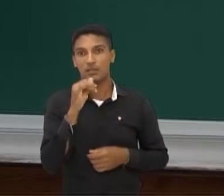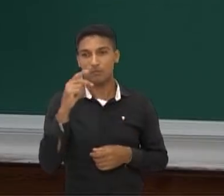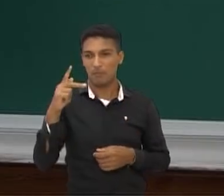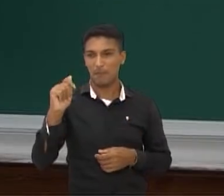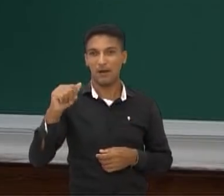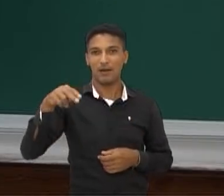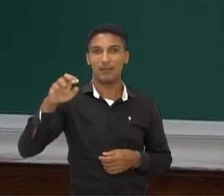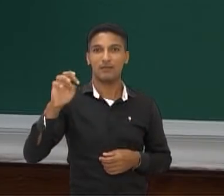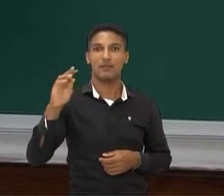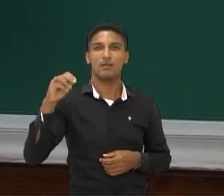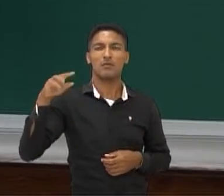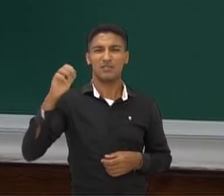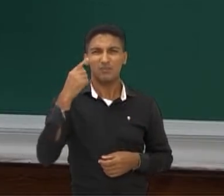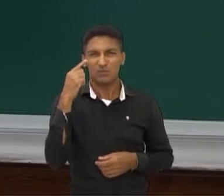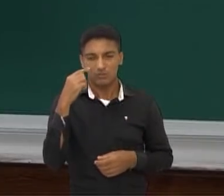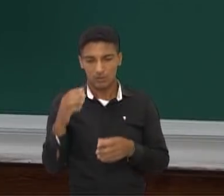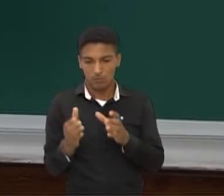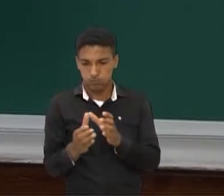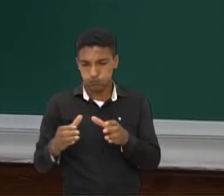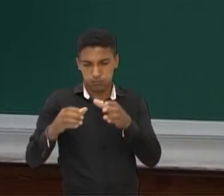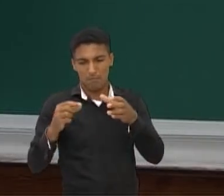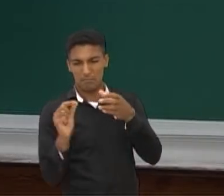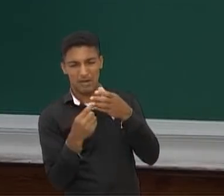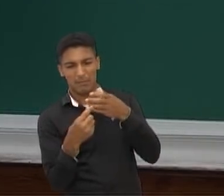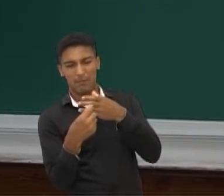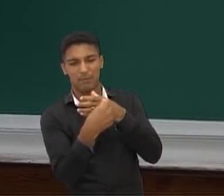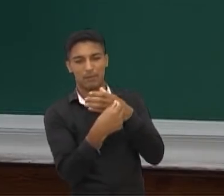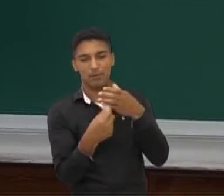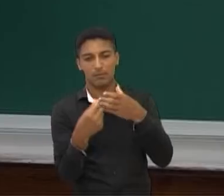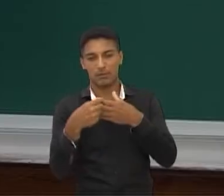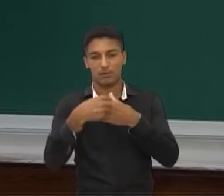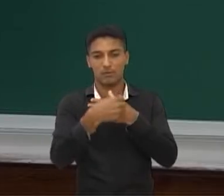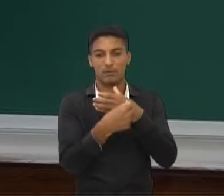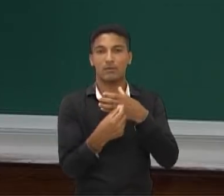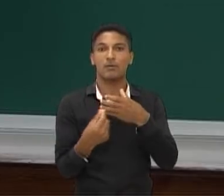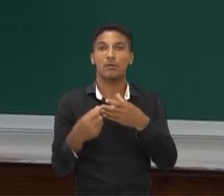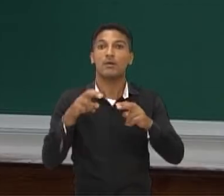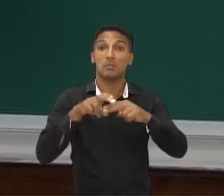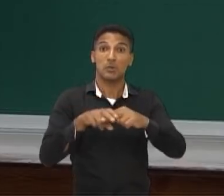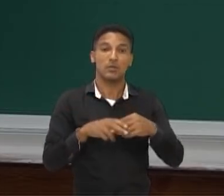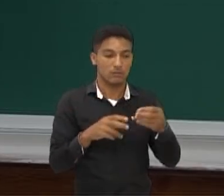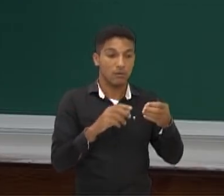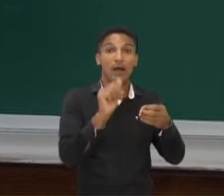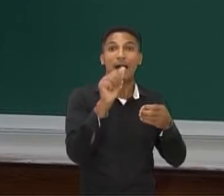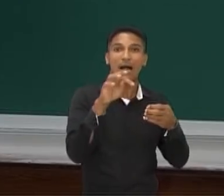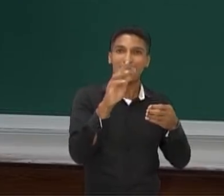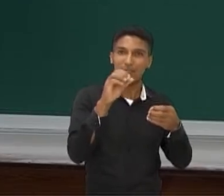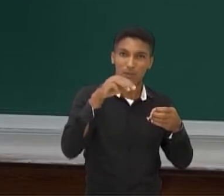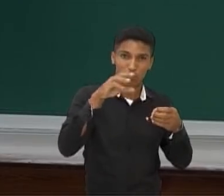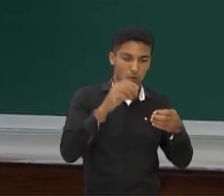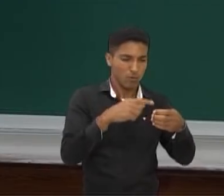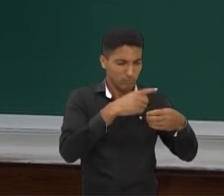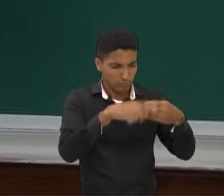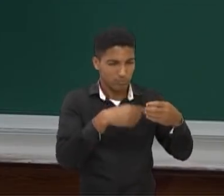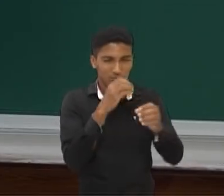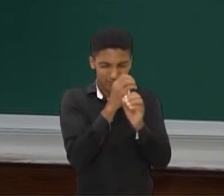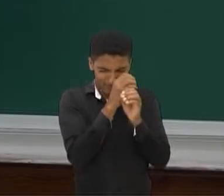mas como é que ele fez? Esse moço, esse cientista, grande cientista, ele fez um experimento.